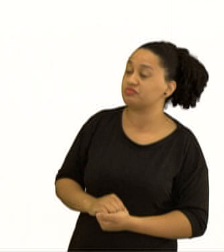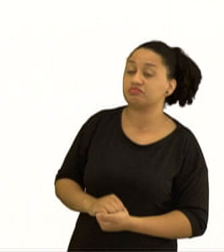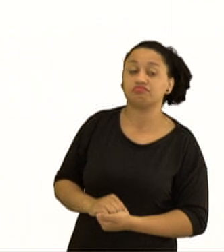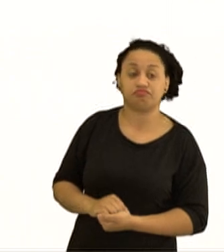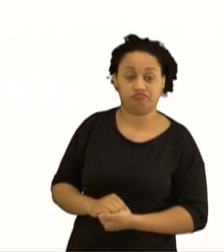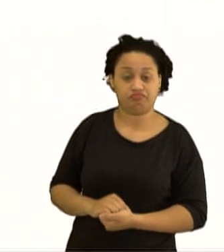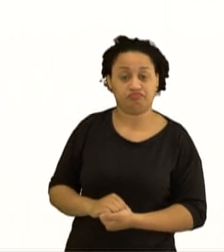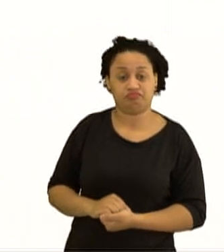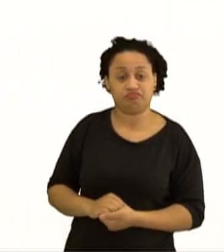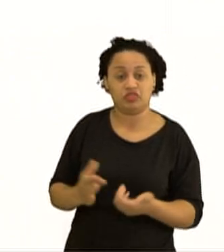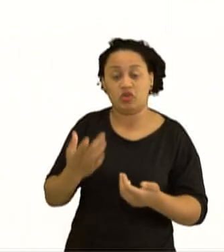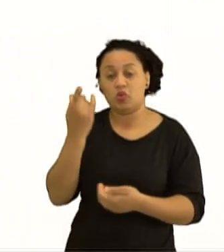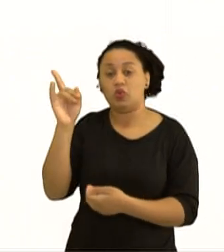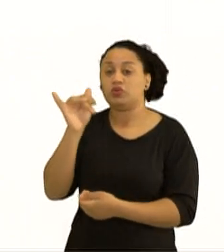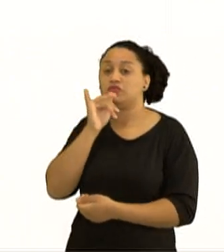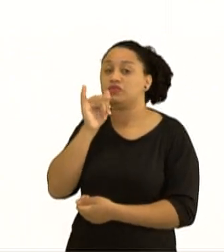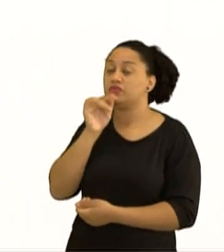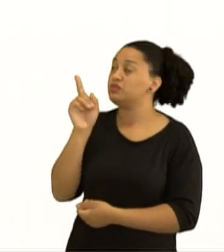pernas,